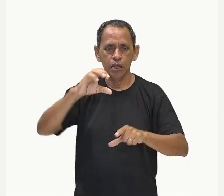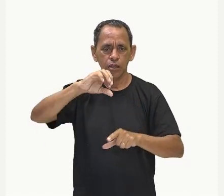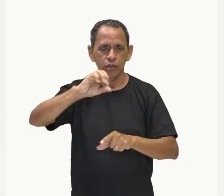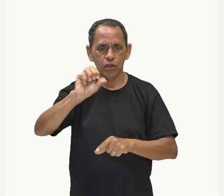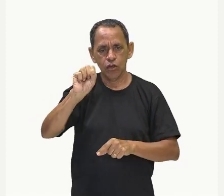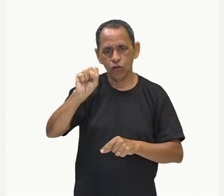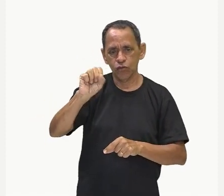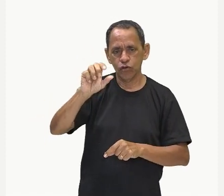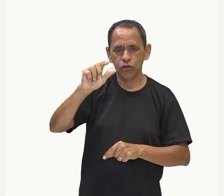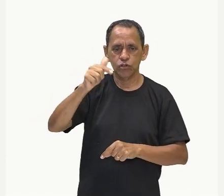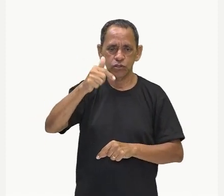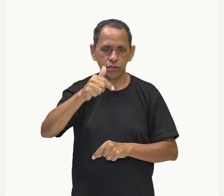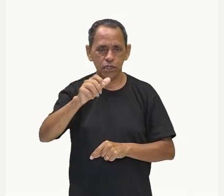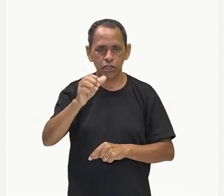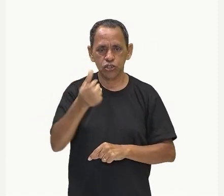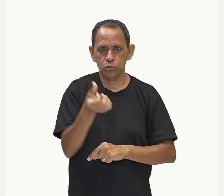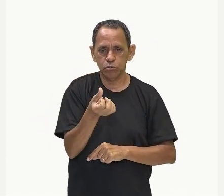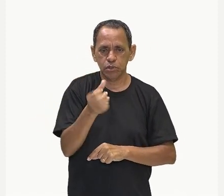98.765.